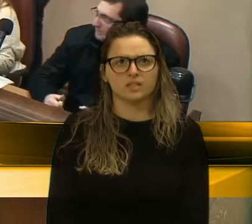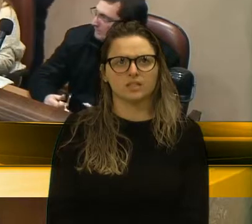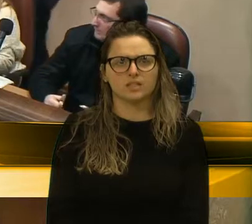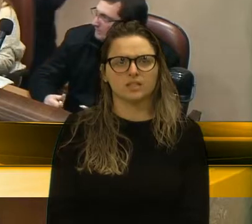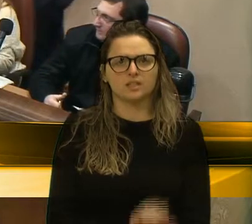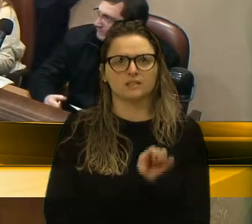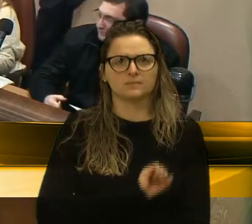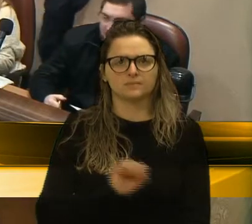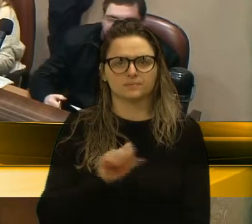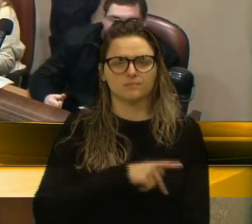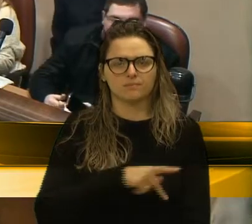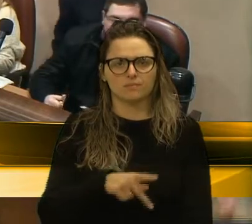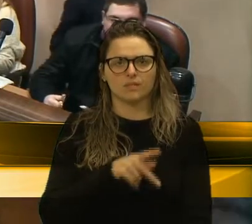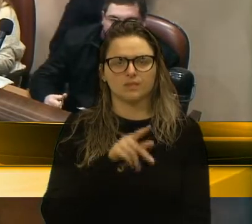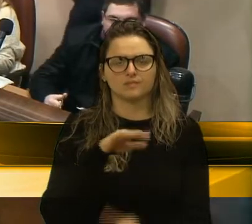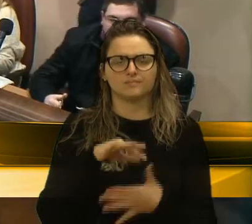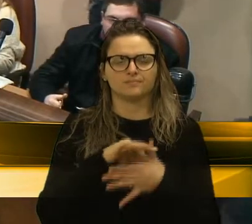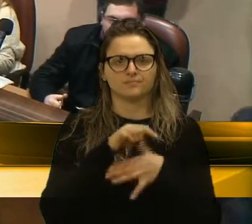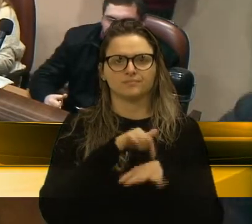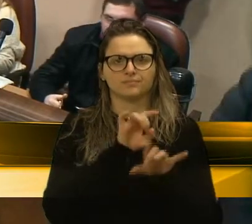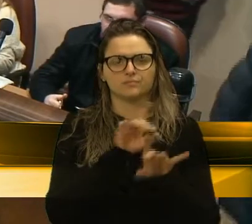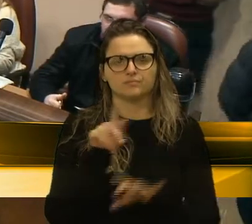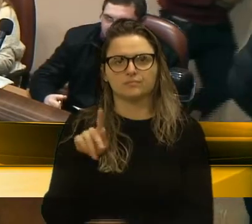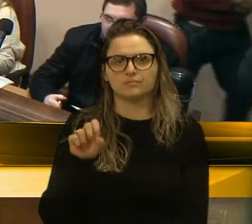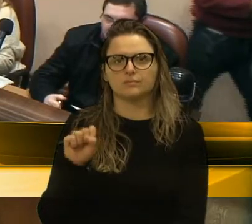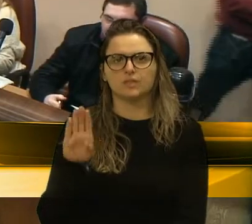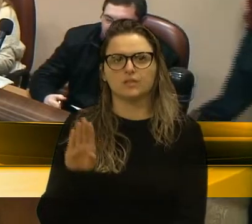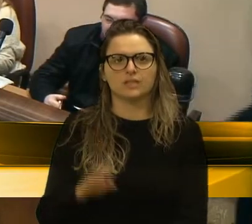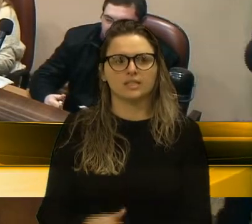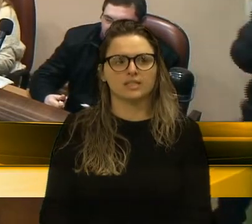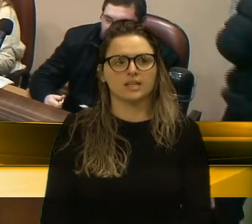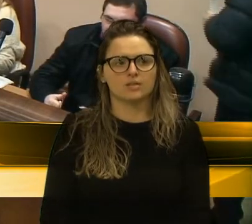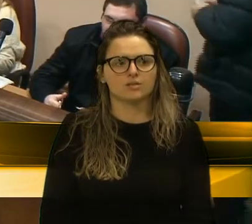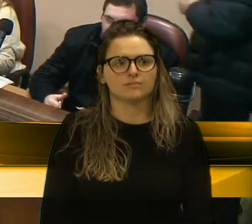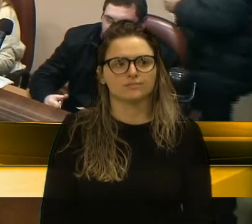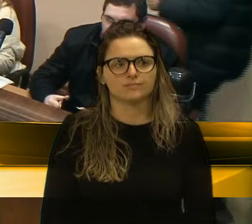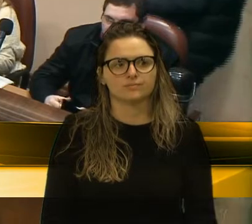Importante declaração lida da bancada do PSB.